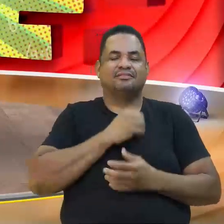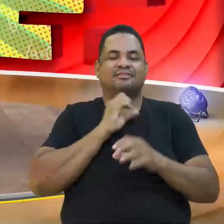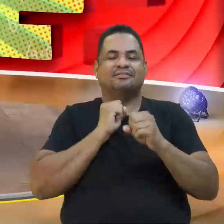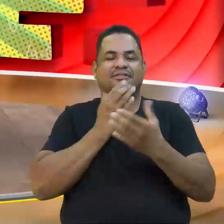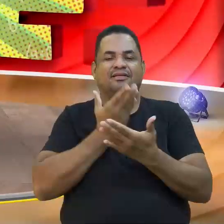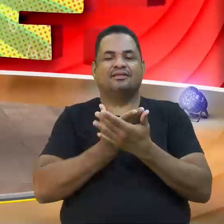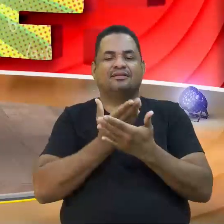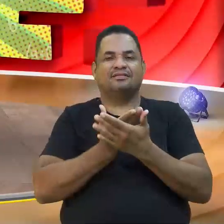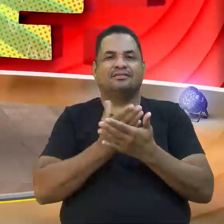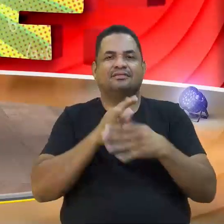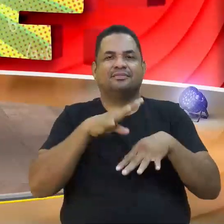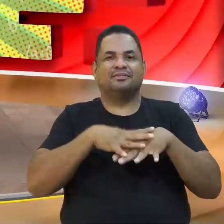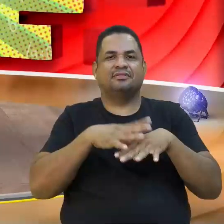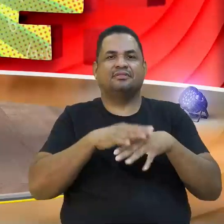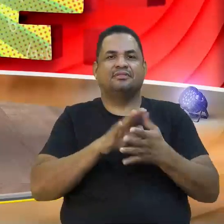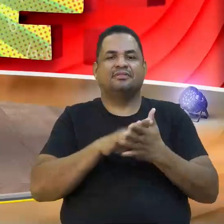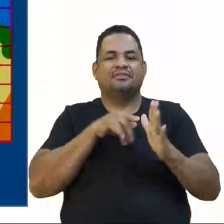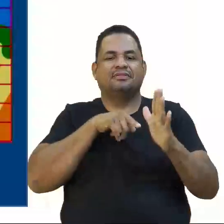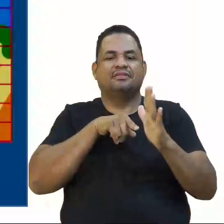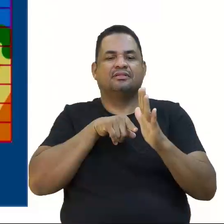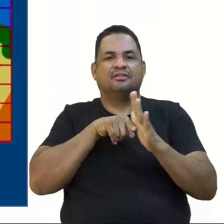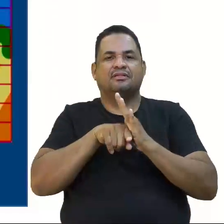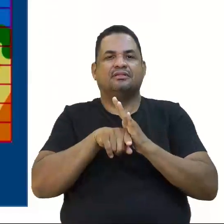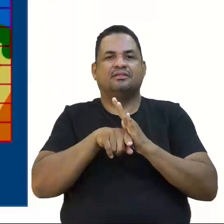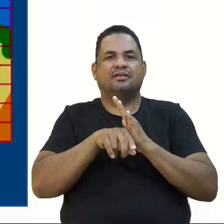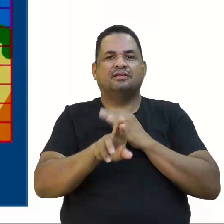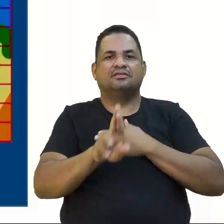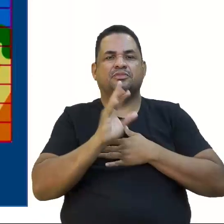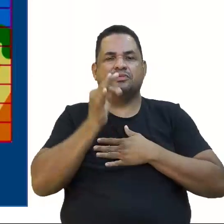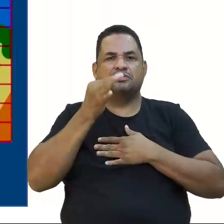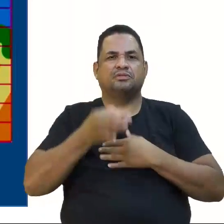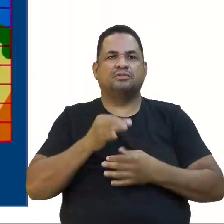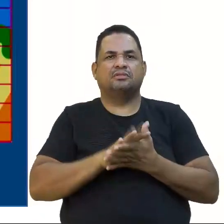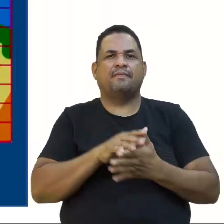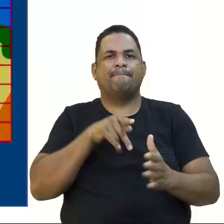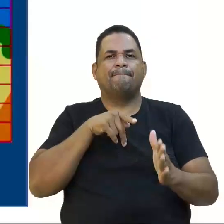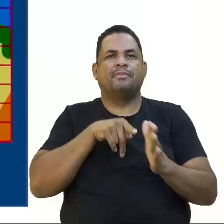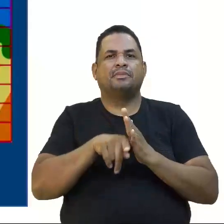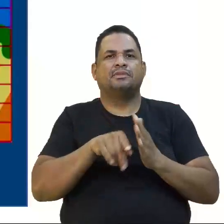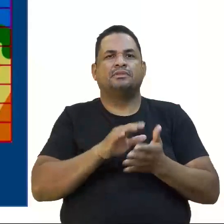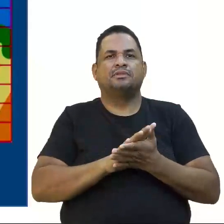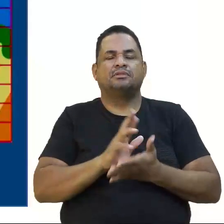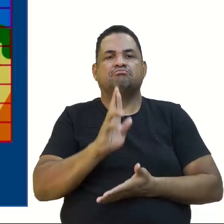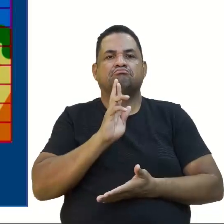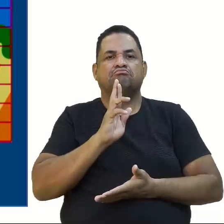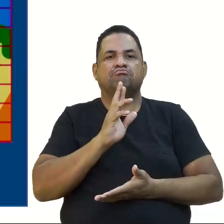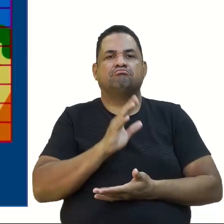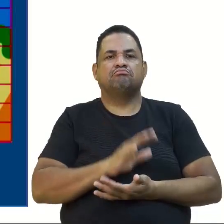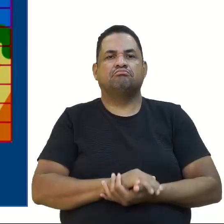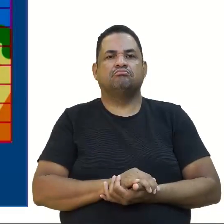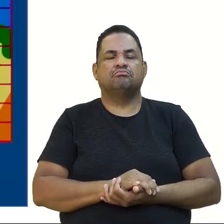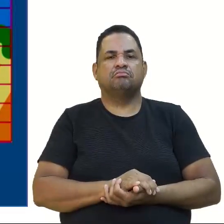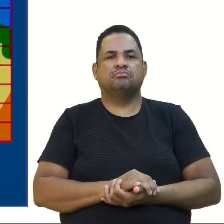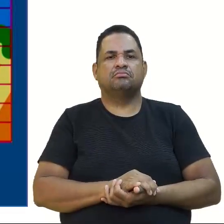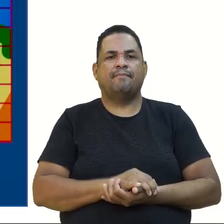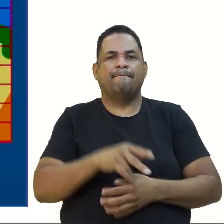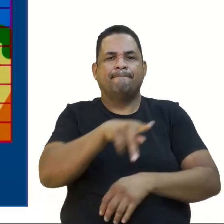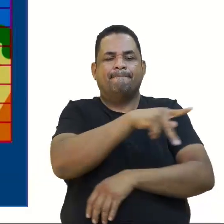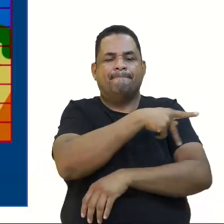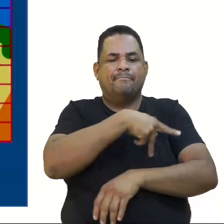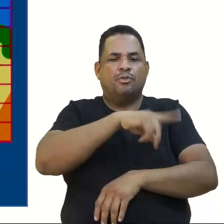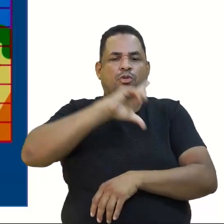nosso quiz. Vamos à resposta correta, então? Vamos lá? Pergunta de número 10, a resposta certa, com certeza, é a Praça